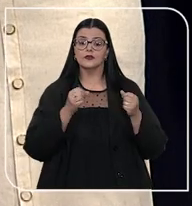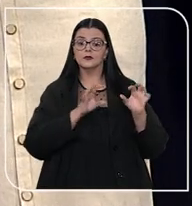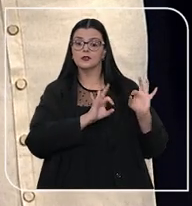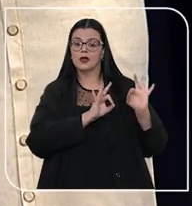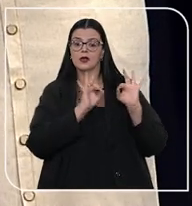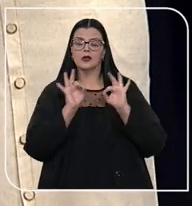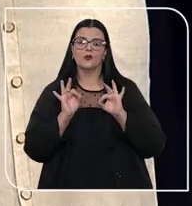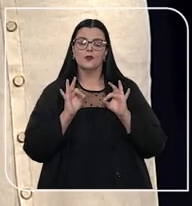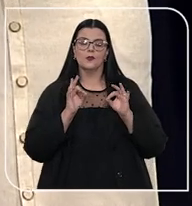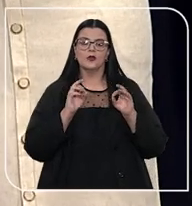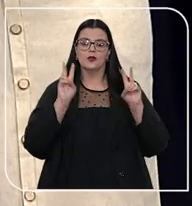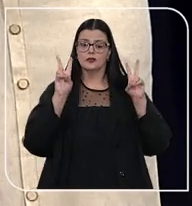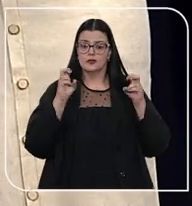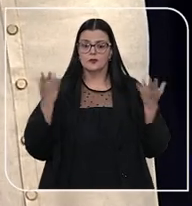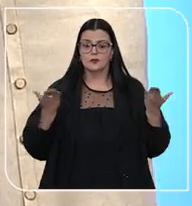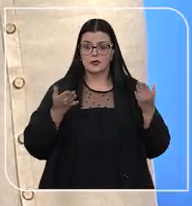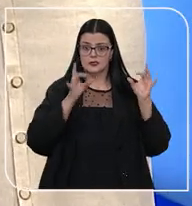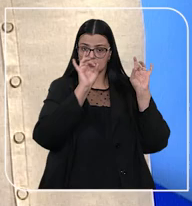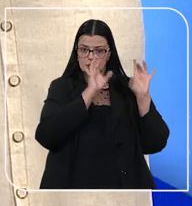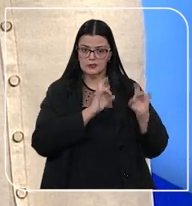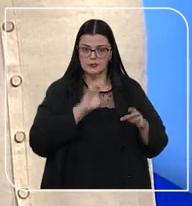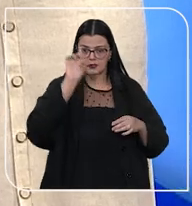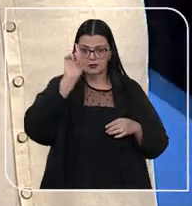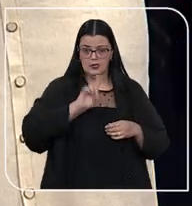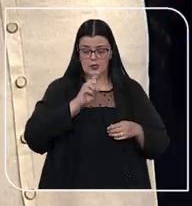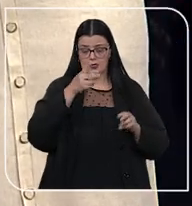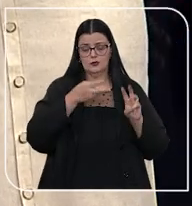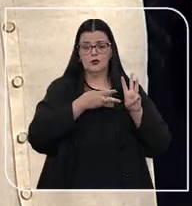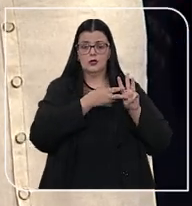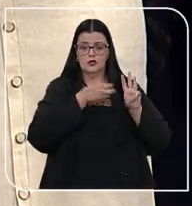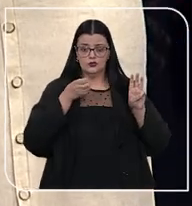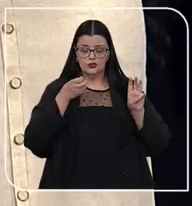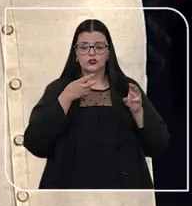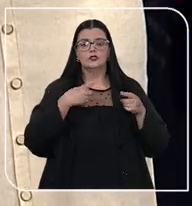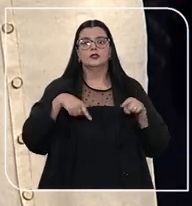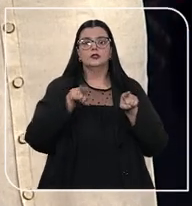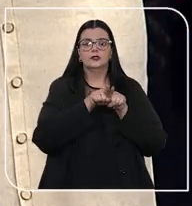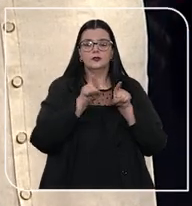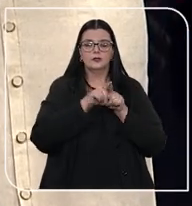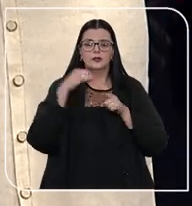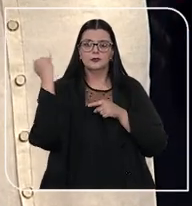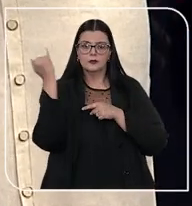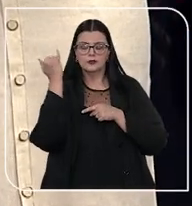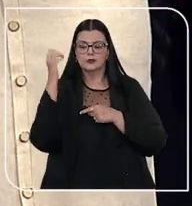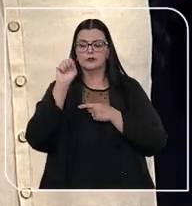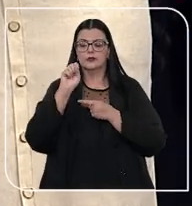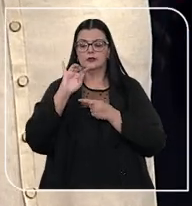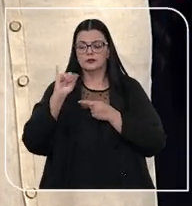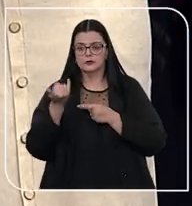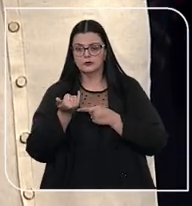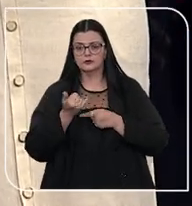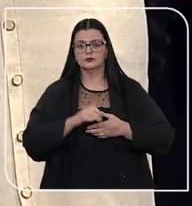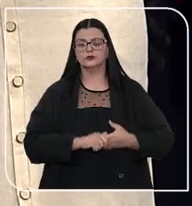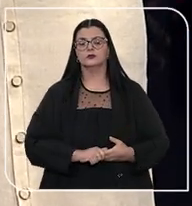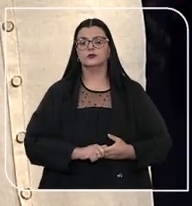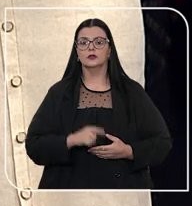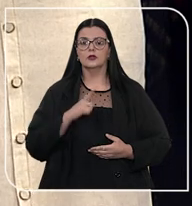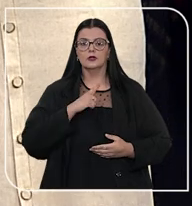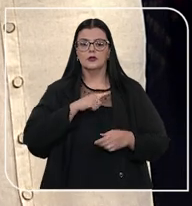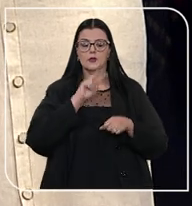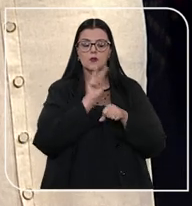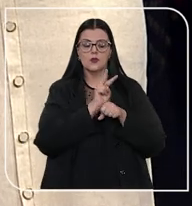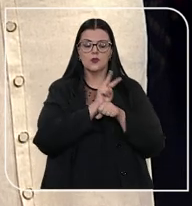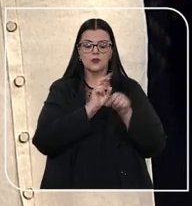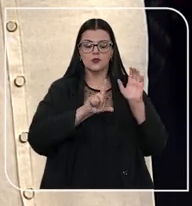Vamos acompanhar agora uma matéria especial sobre os direitos indígenas e as importantes decisões do STJ que efetivam